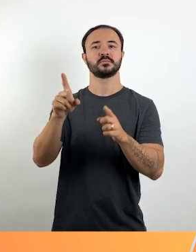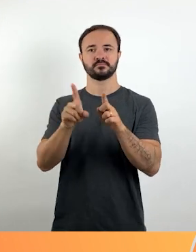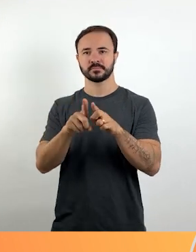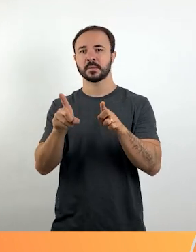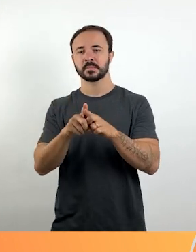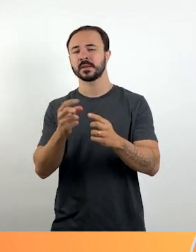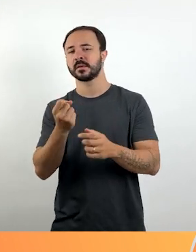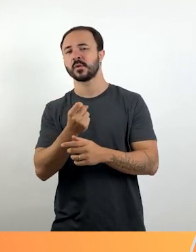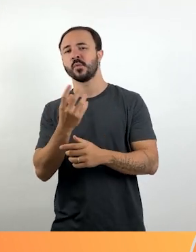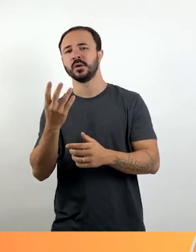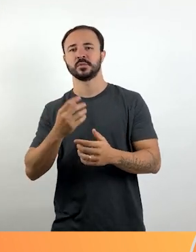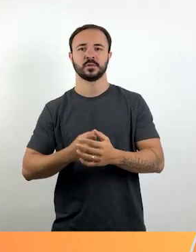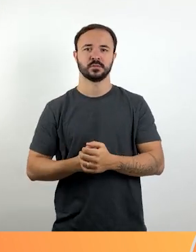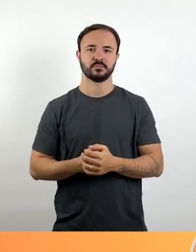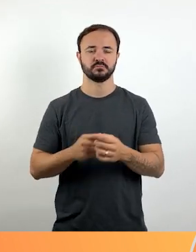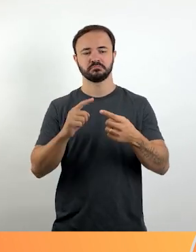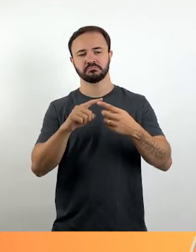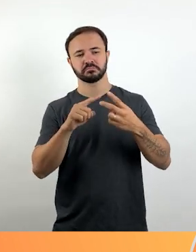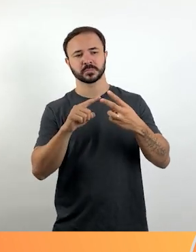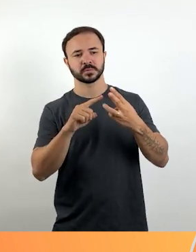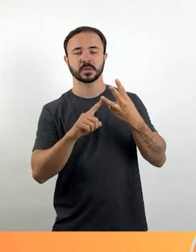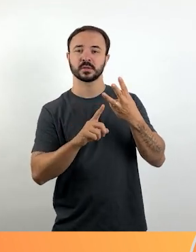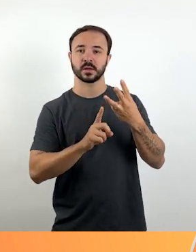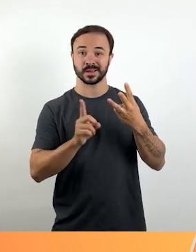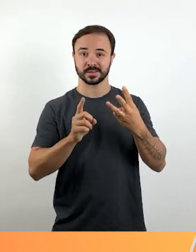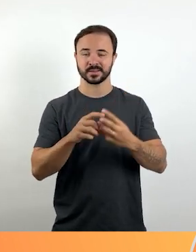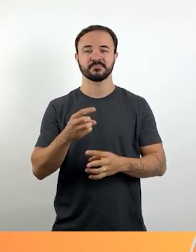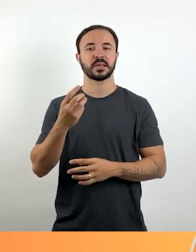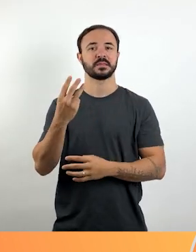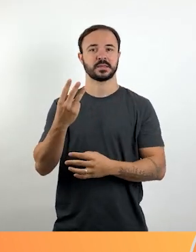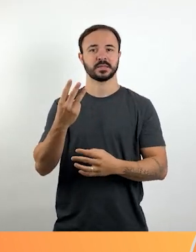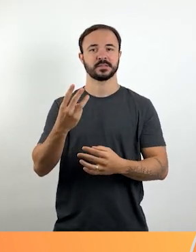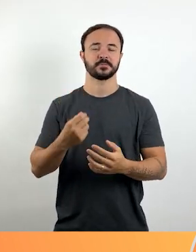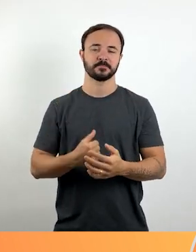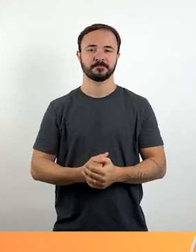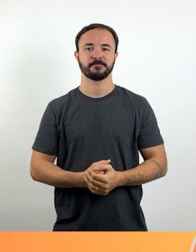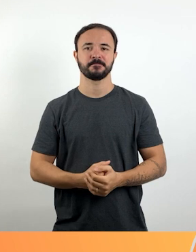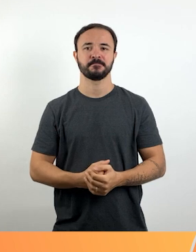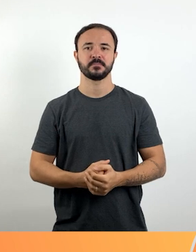aqui a altura, nós temos 1, 2, 3. Então, essa altura